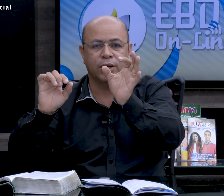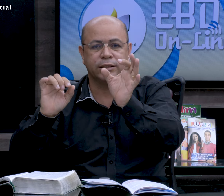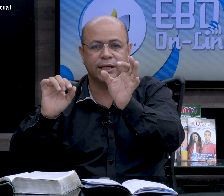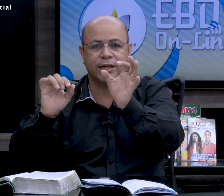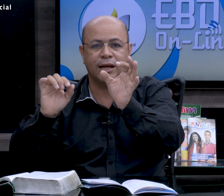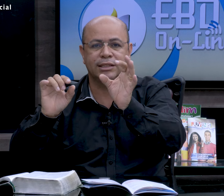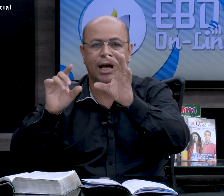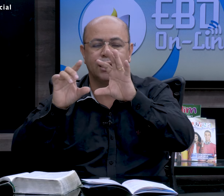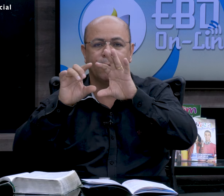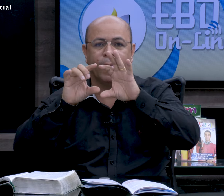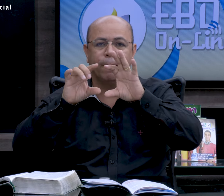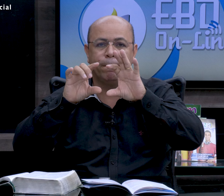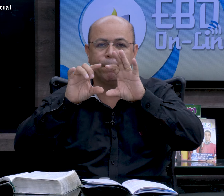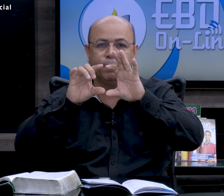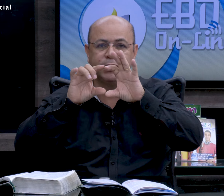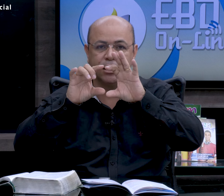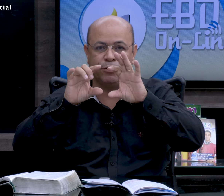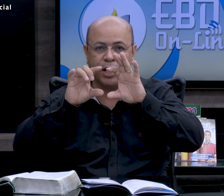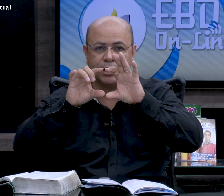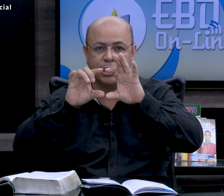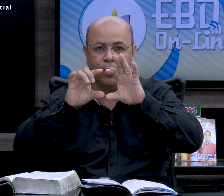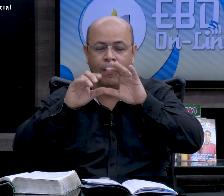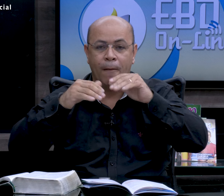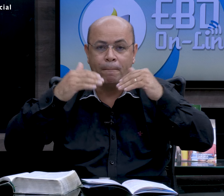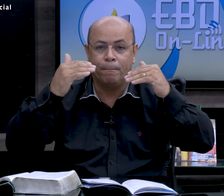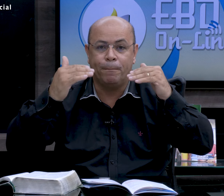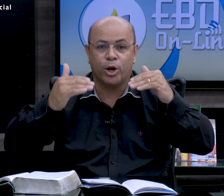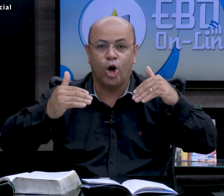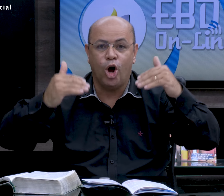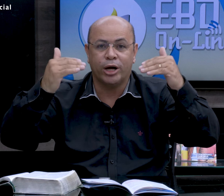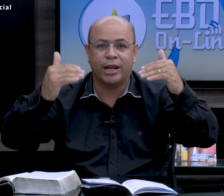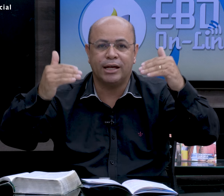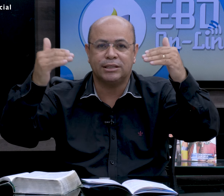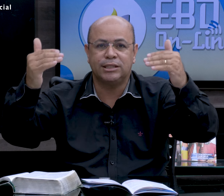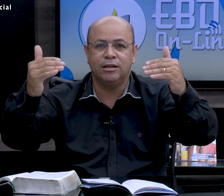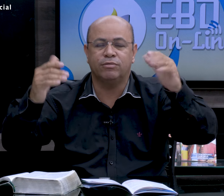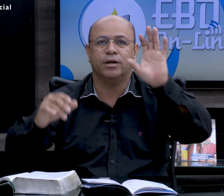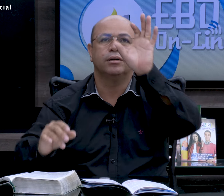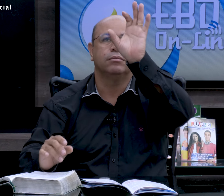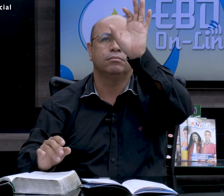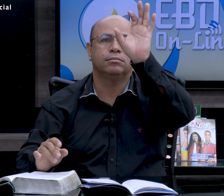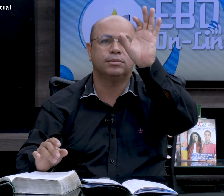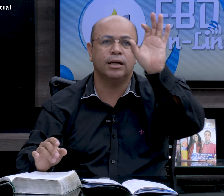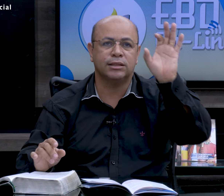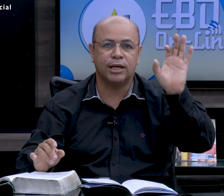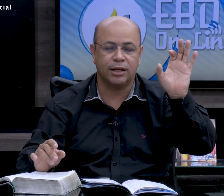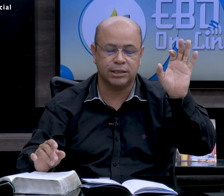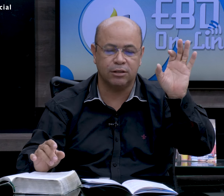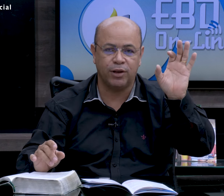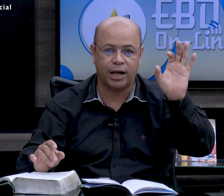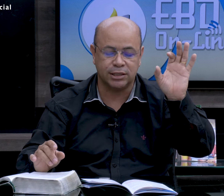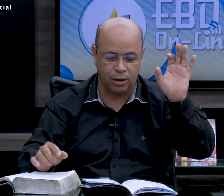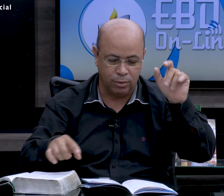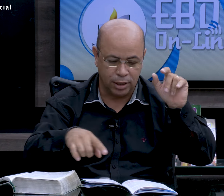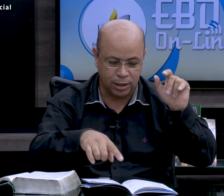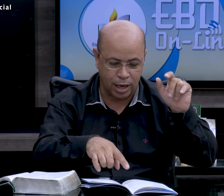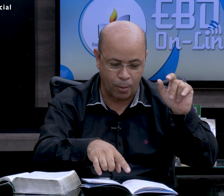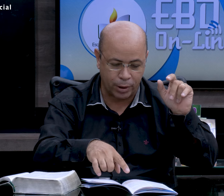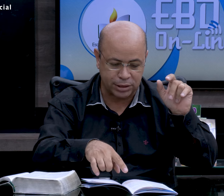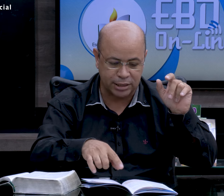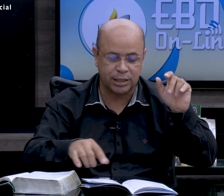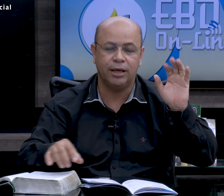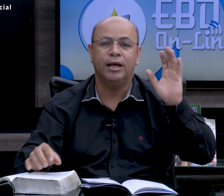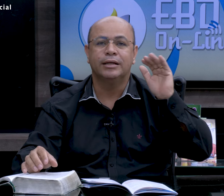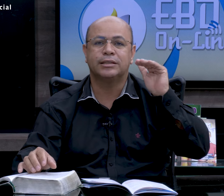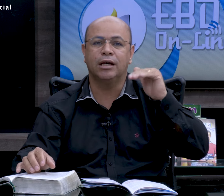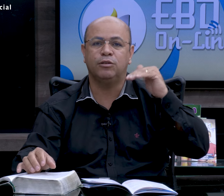segunda centralizada Santificação progressiva terceira Santificação que é